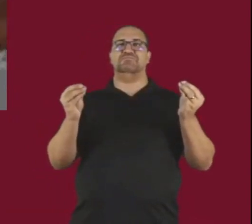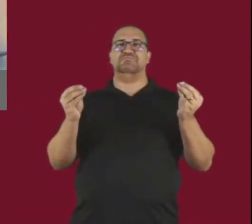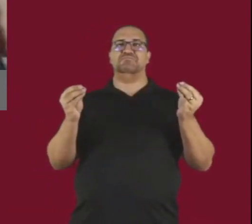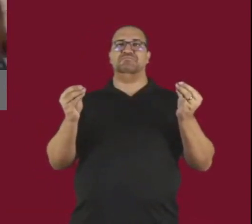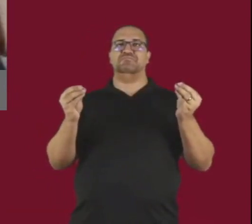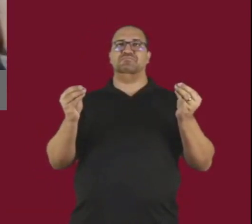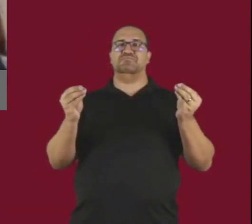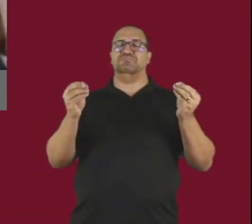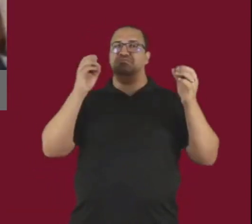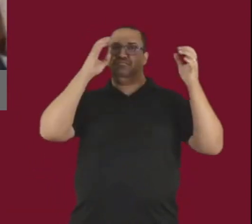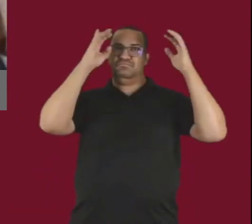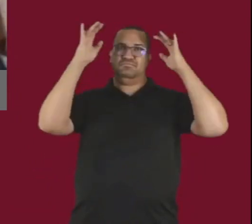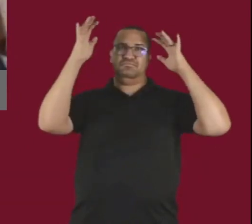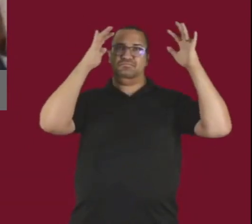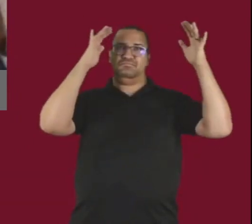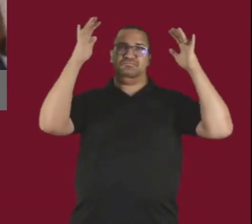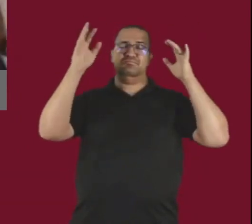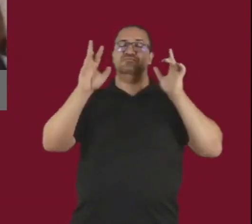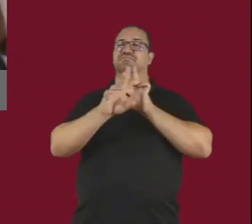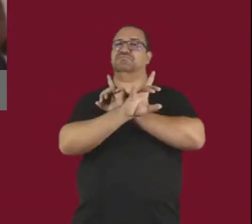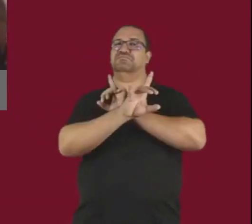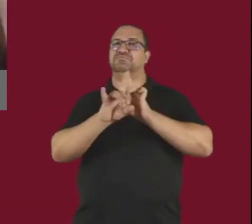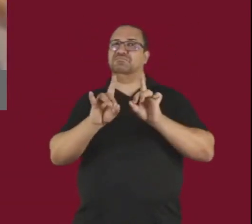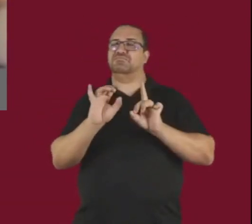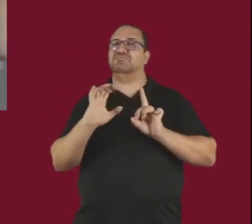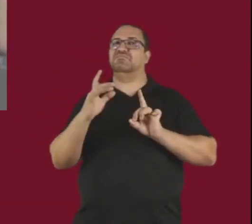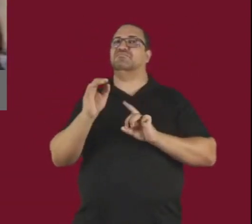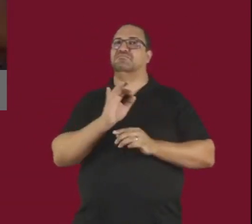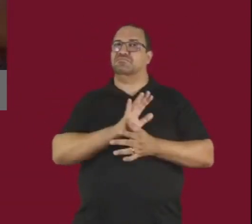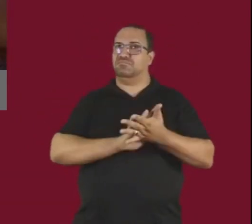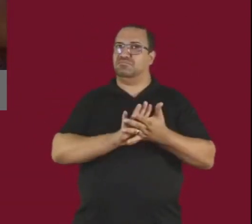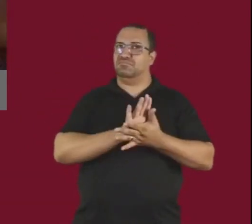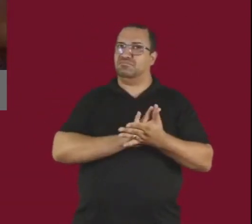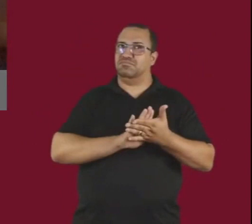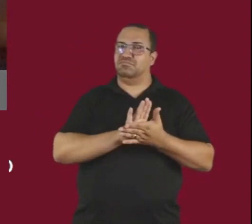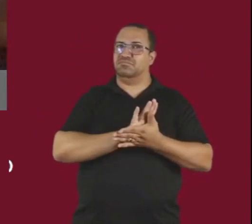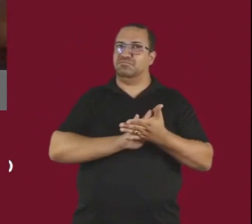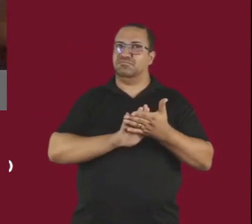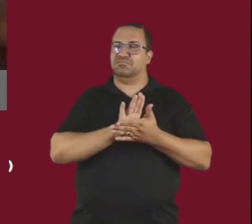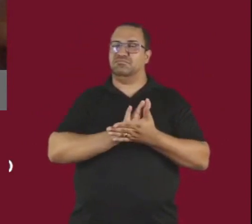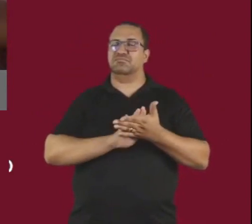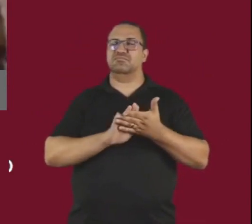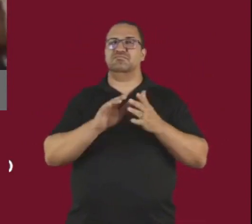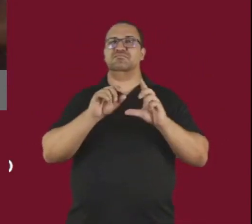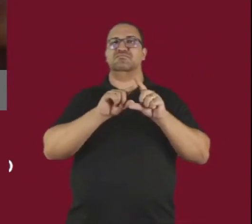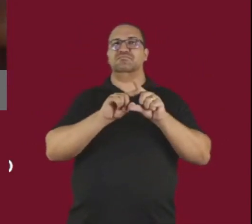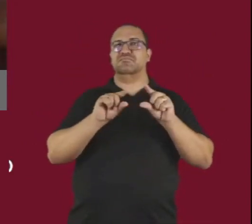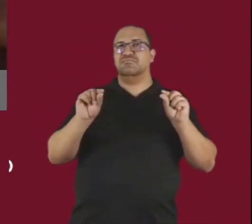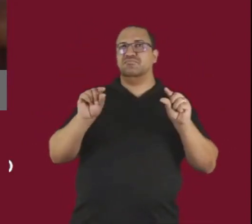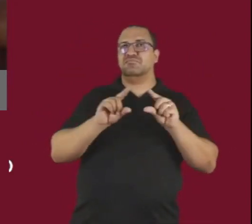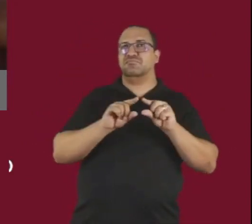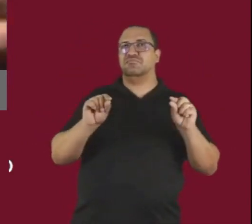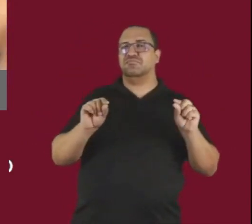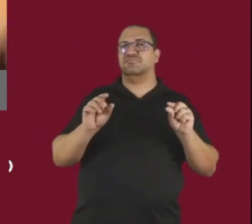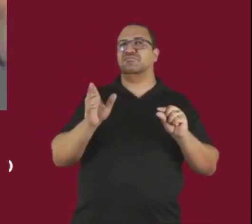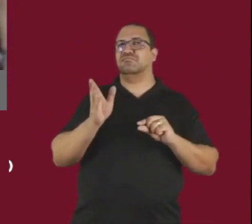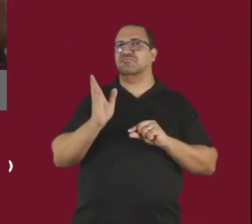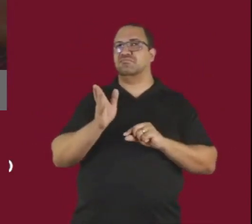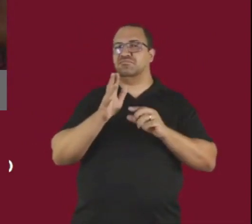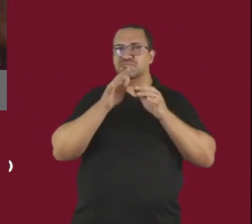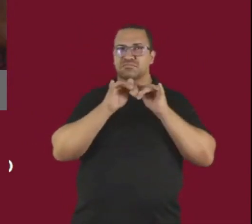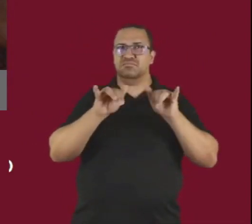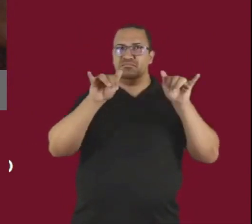E, gente, não vai passar. Né? Já virou uma frase bastante dita, né? Que